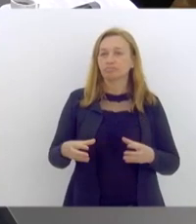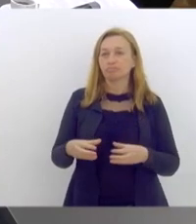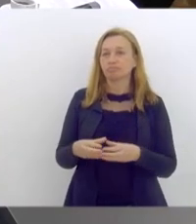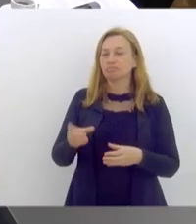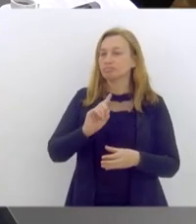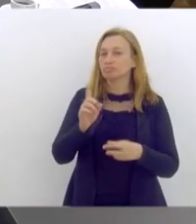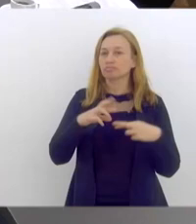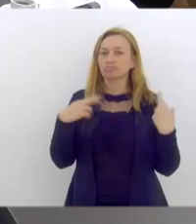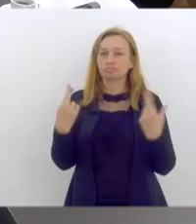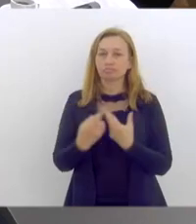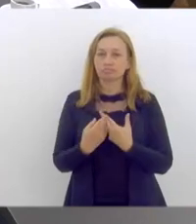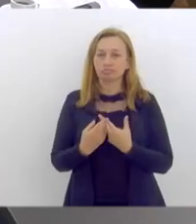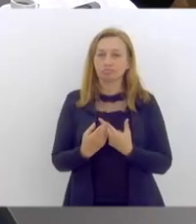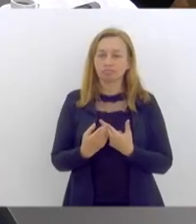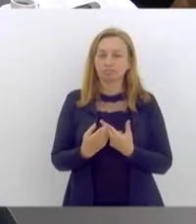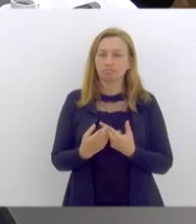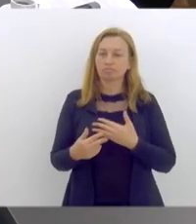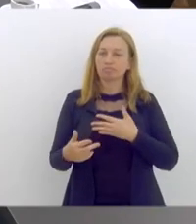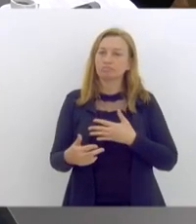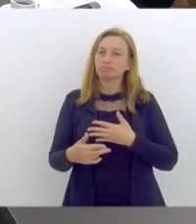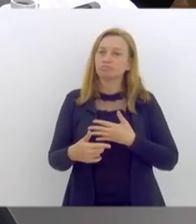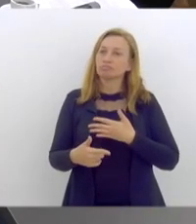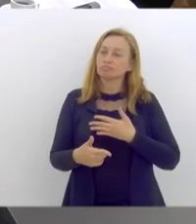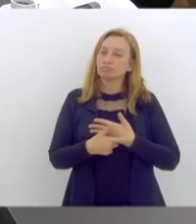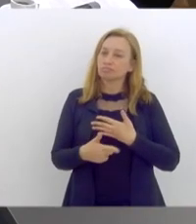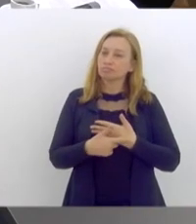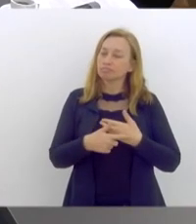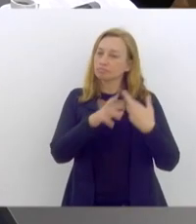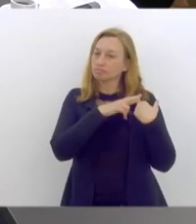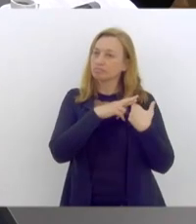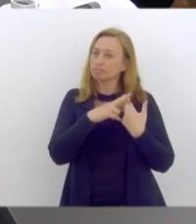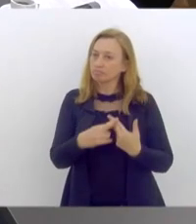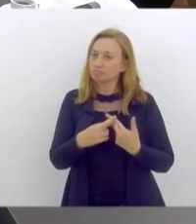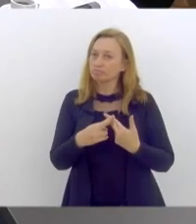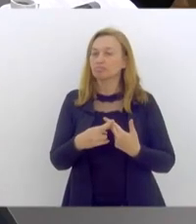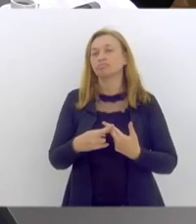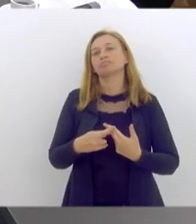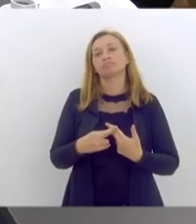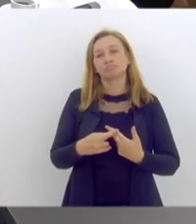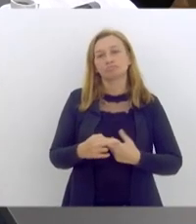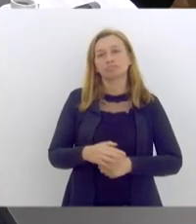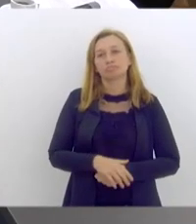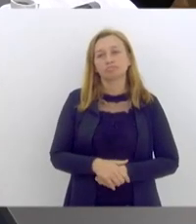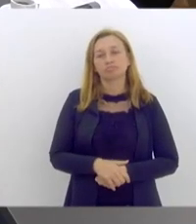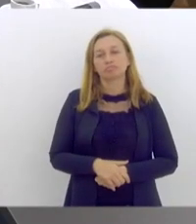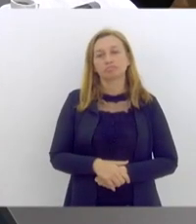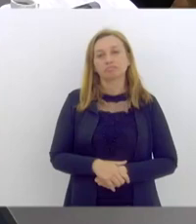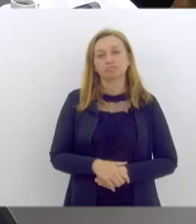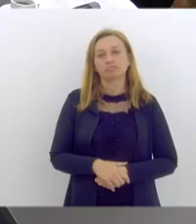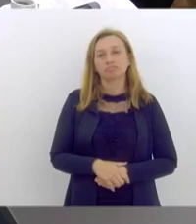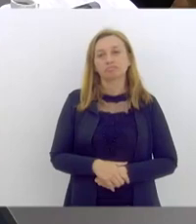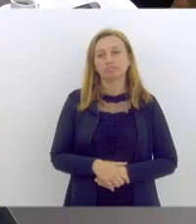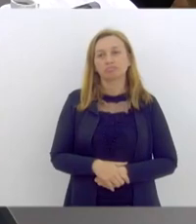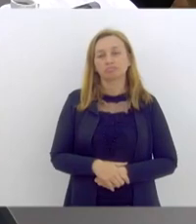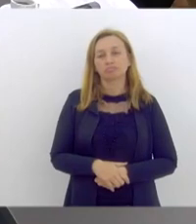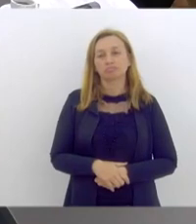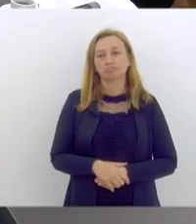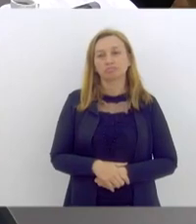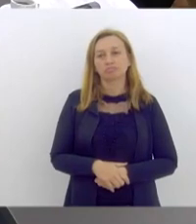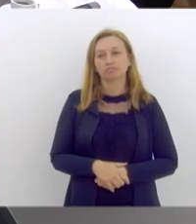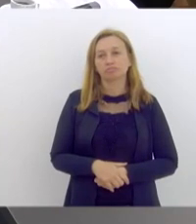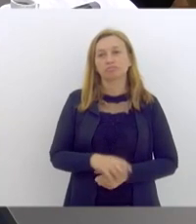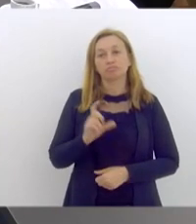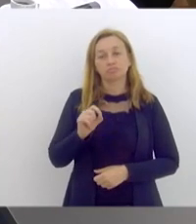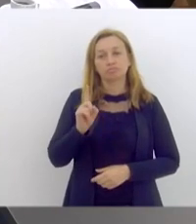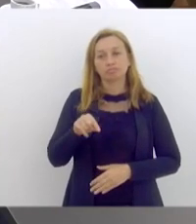e com atribuições muito muito importante que